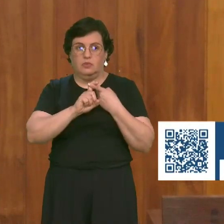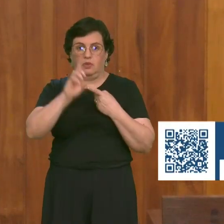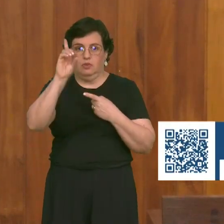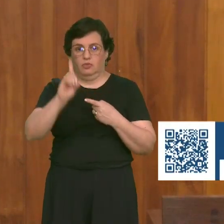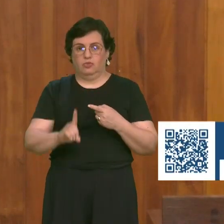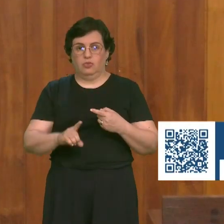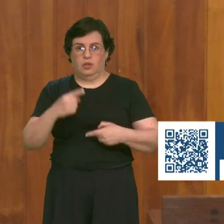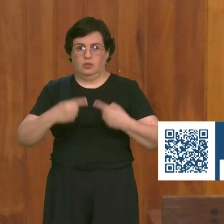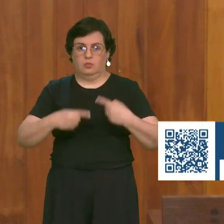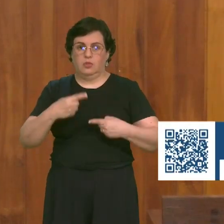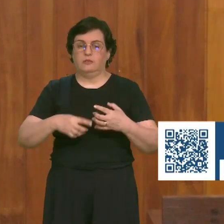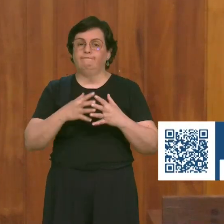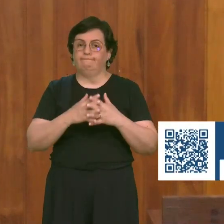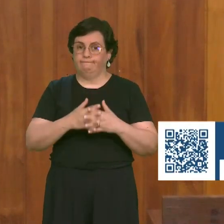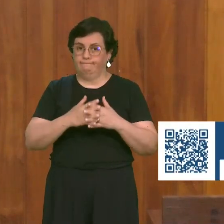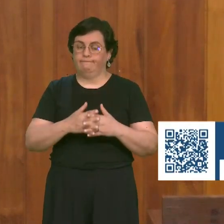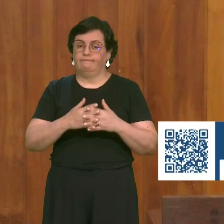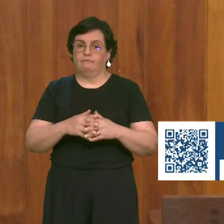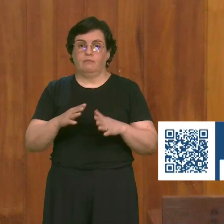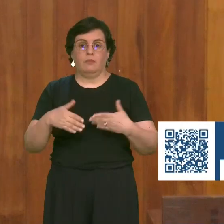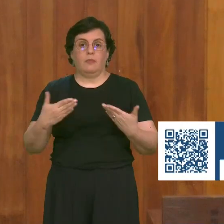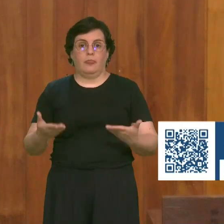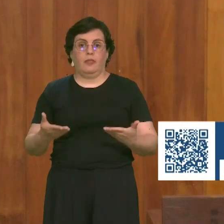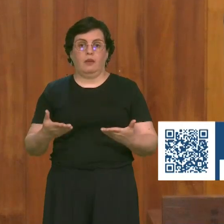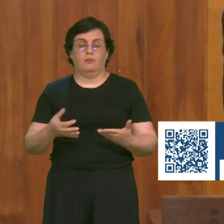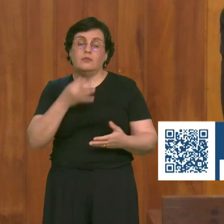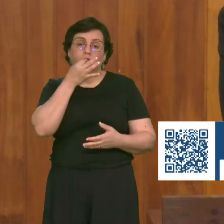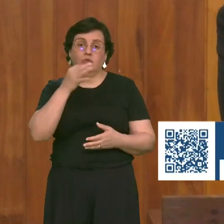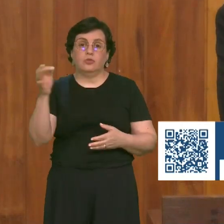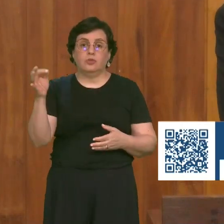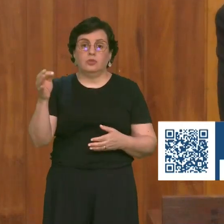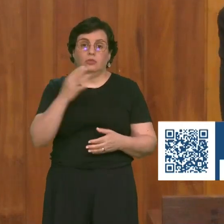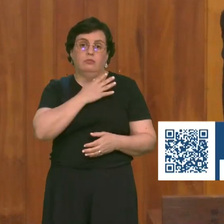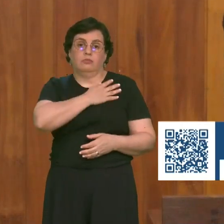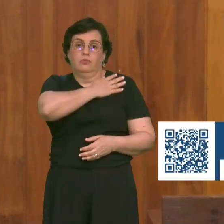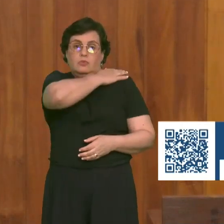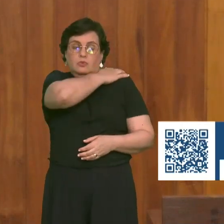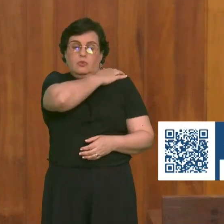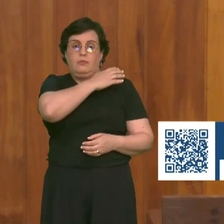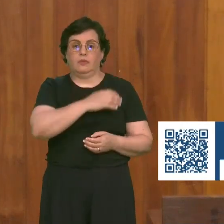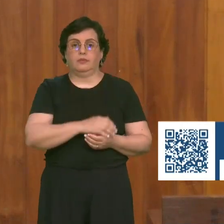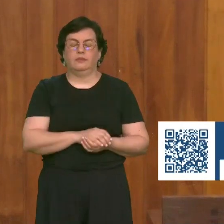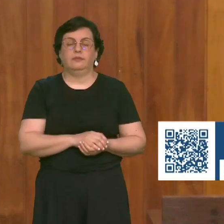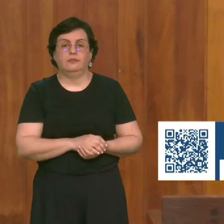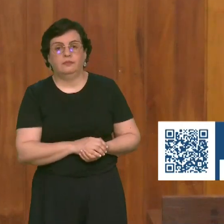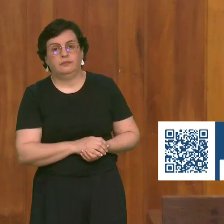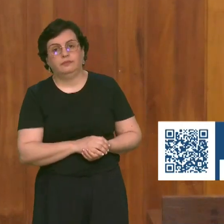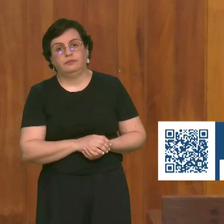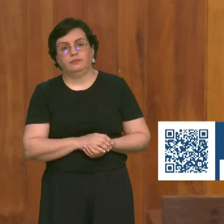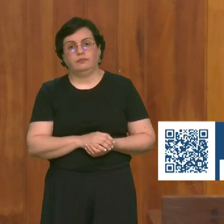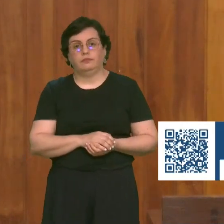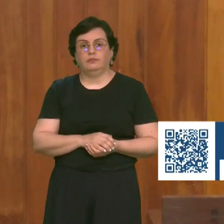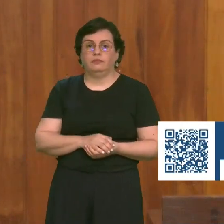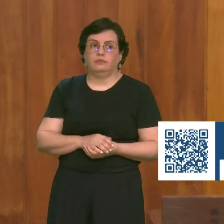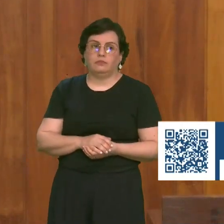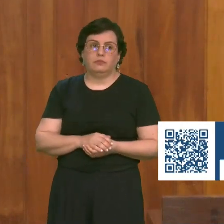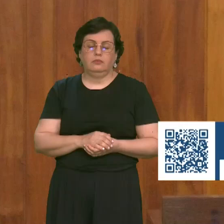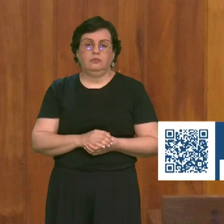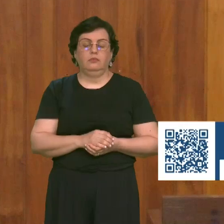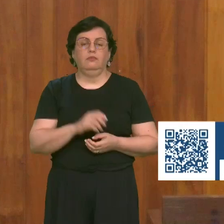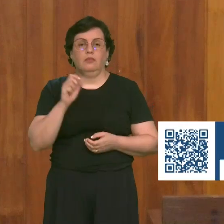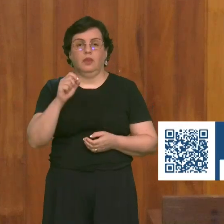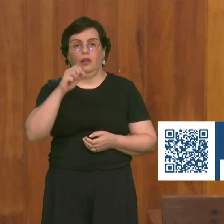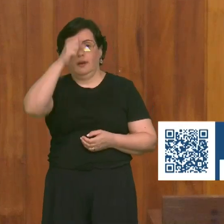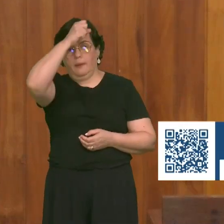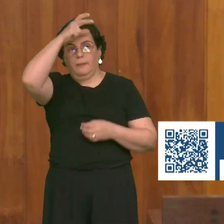é muito complicado então uma sugestão do comando foi sugerir que a